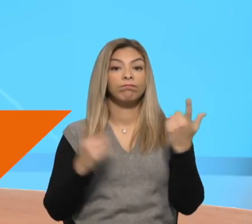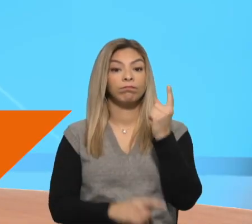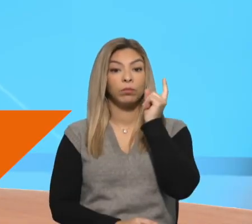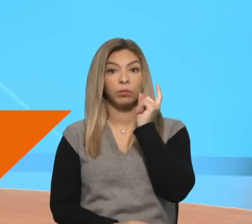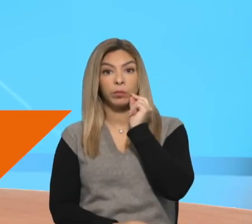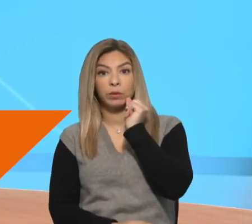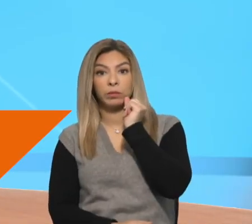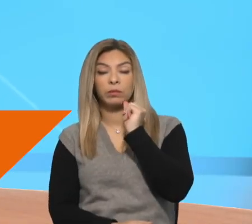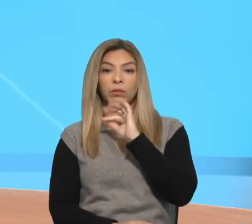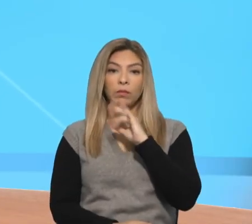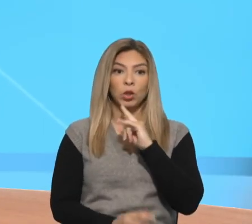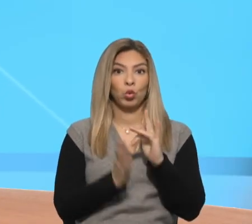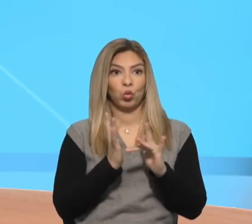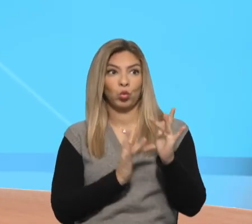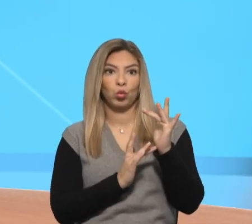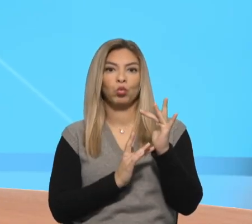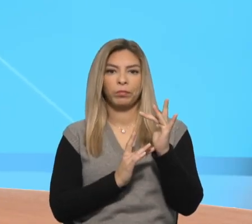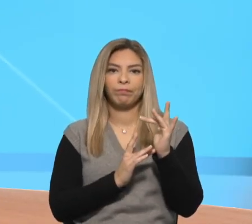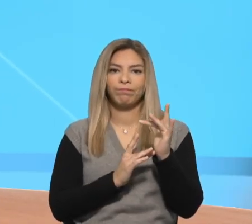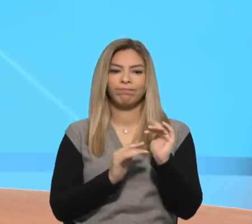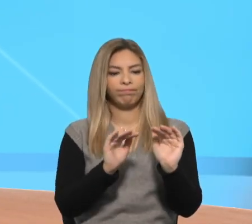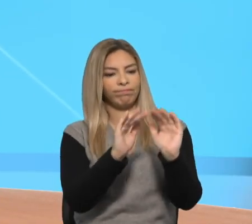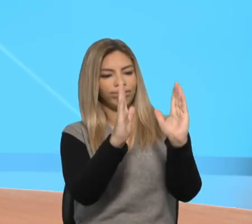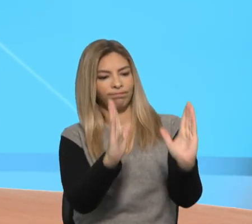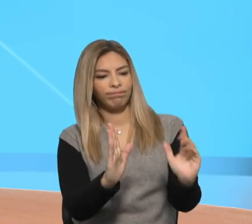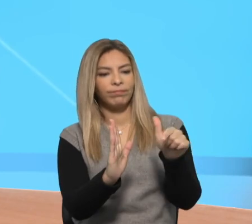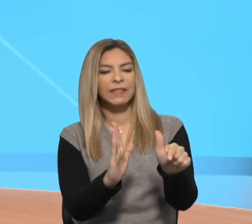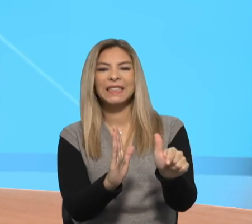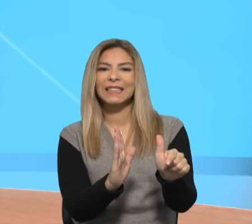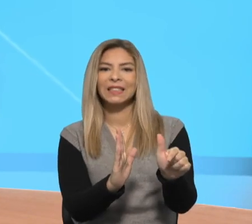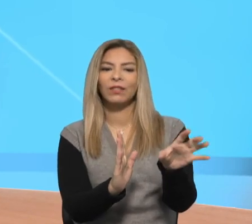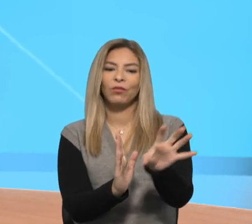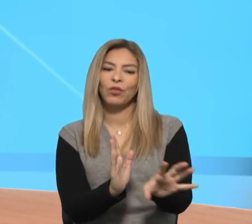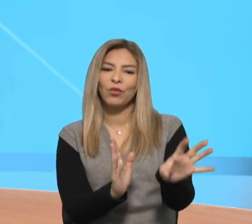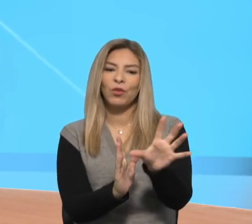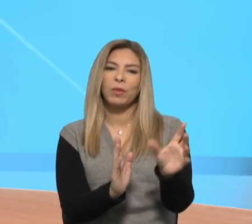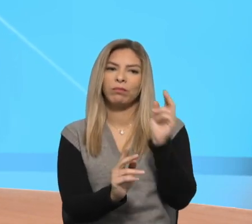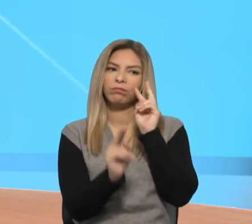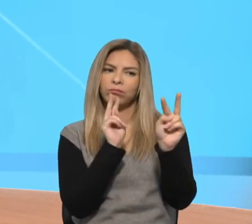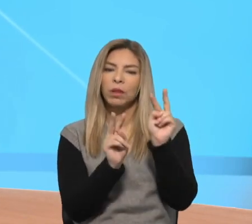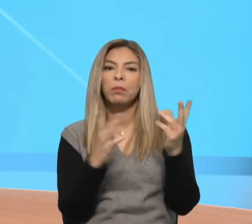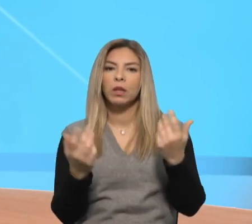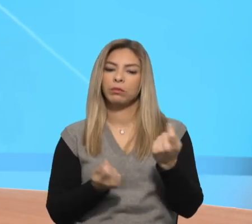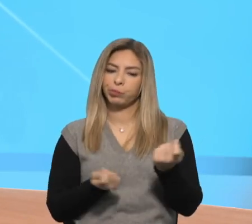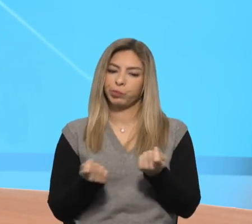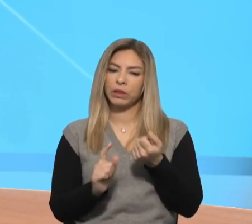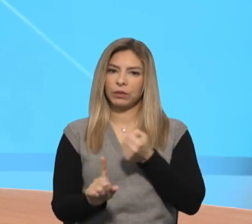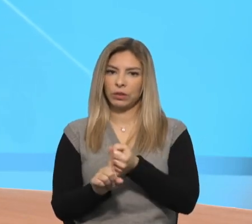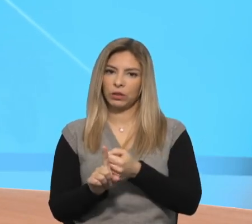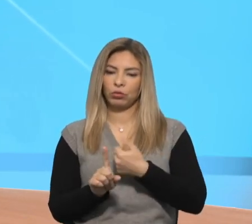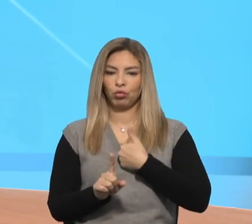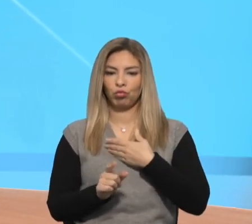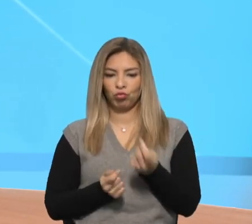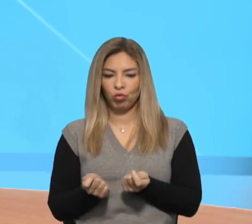deste acontecimento e a Associação Católica de Empresários e Gestores desafia também que ele figure